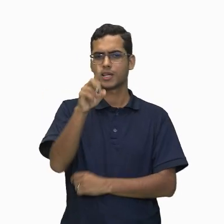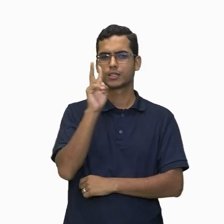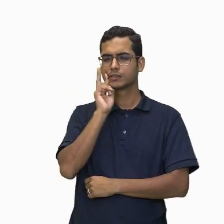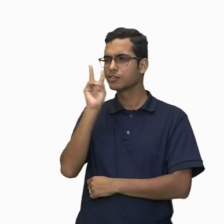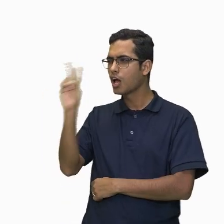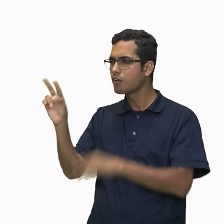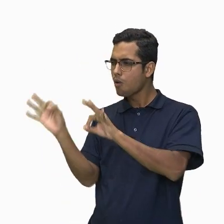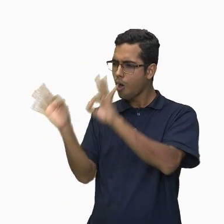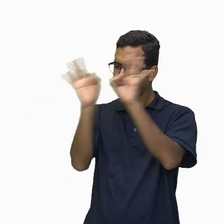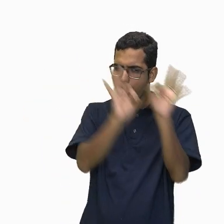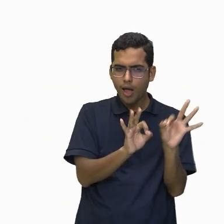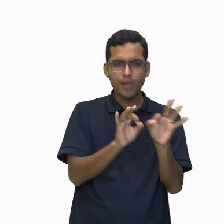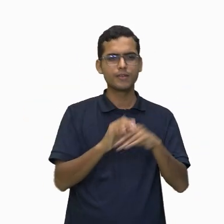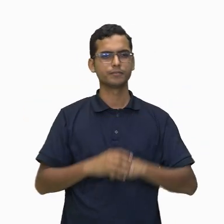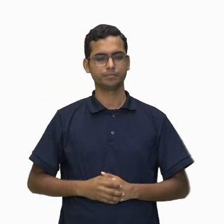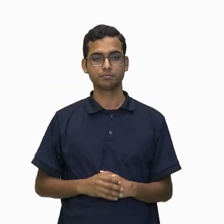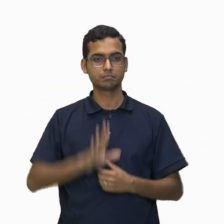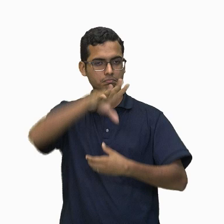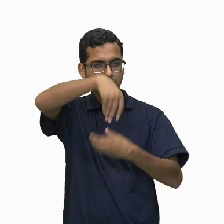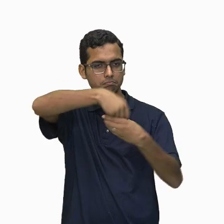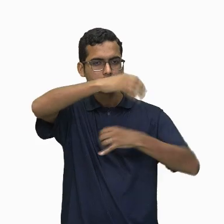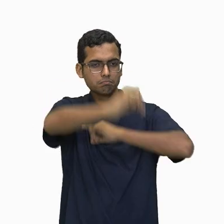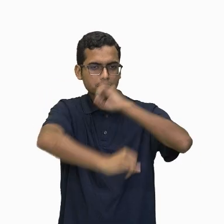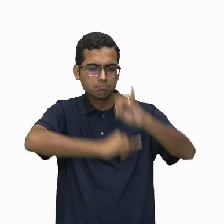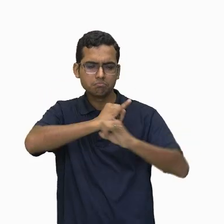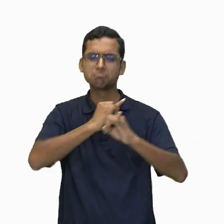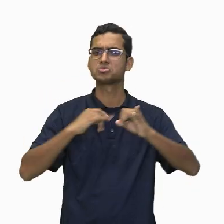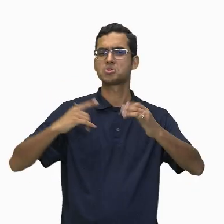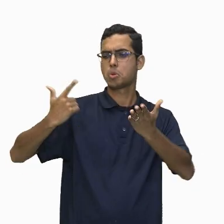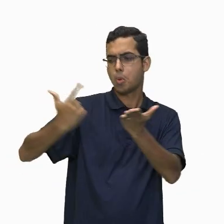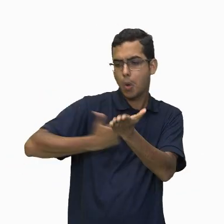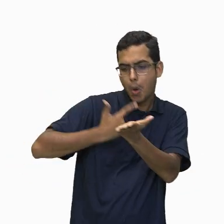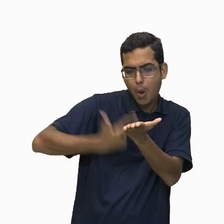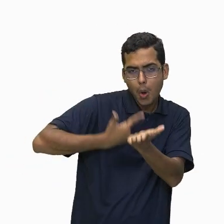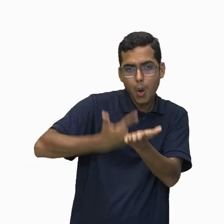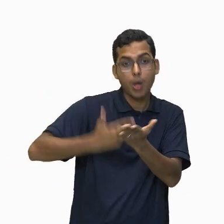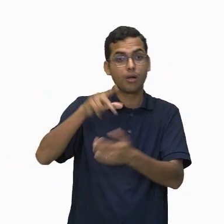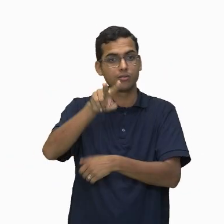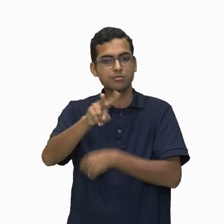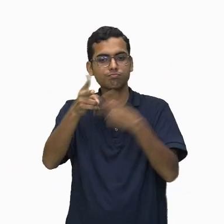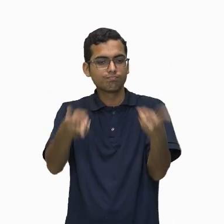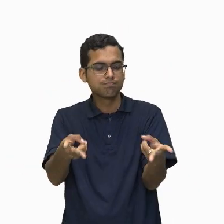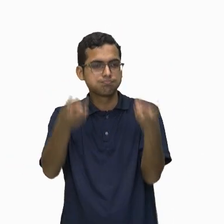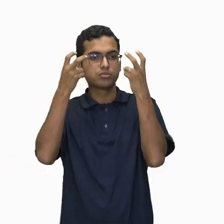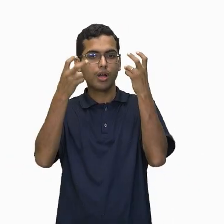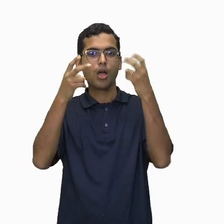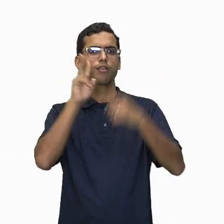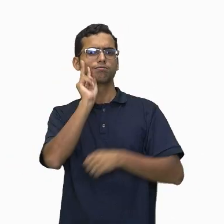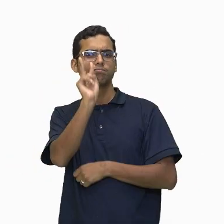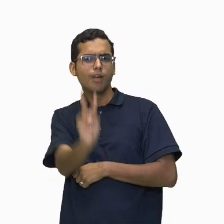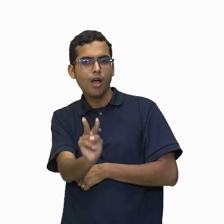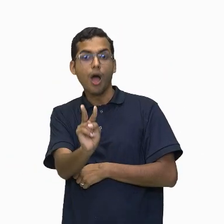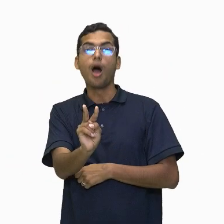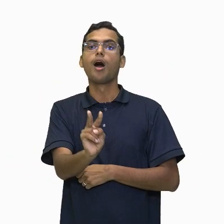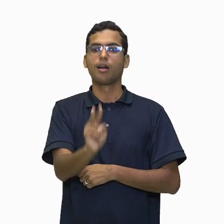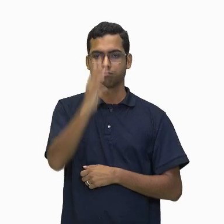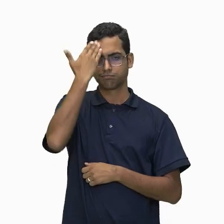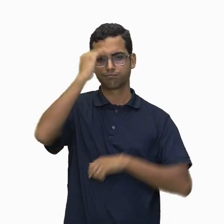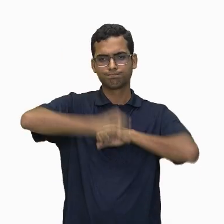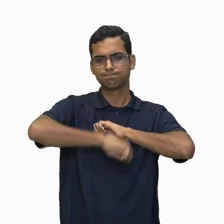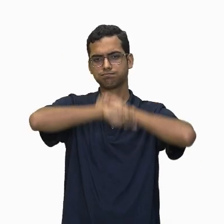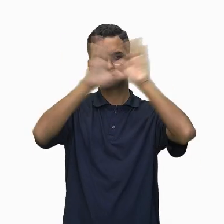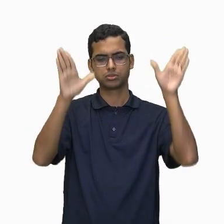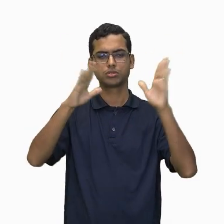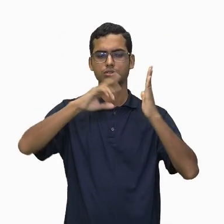aí essas palavras na internet ou nos livros, vocês saibam o significado quando ela não